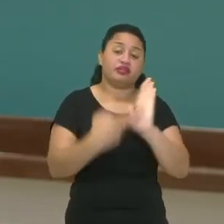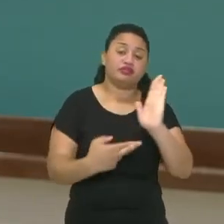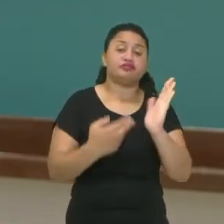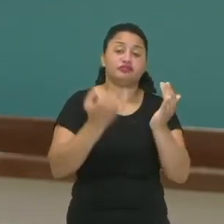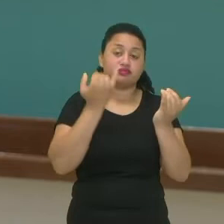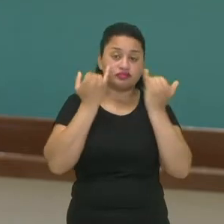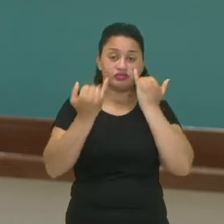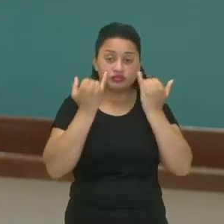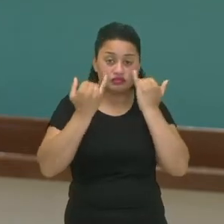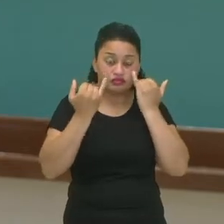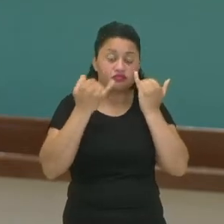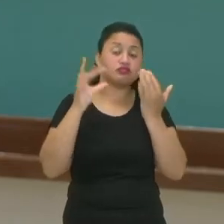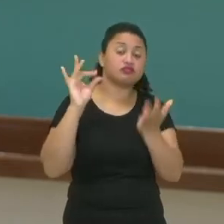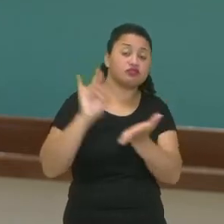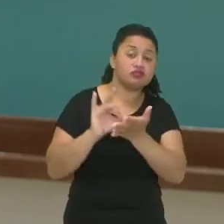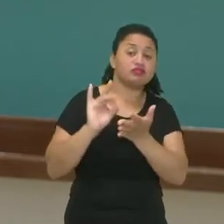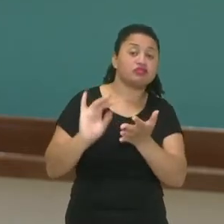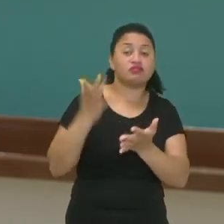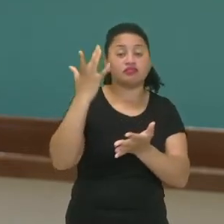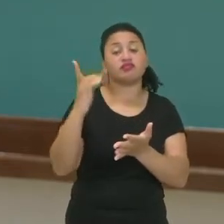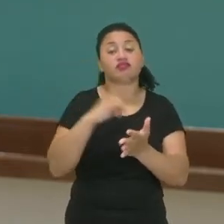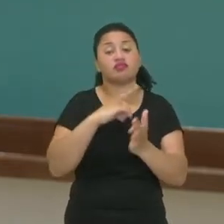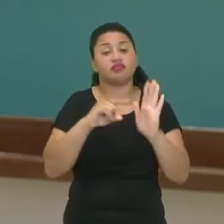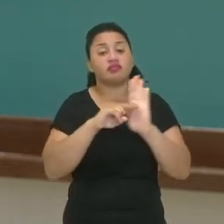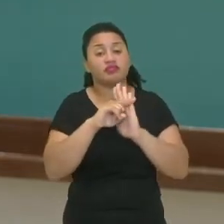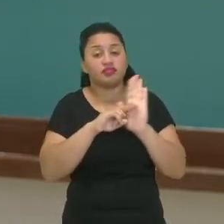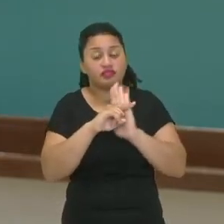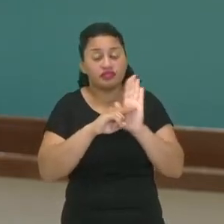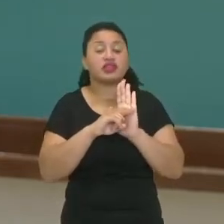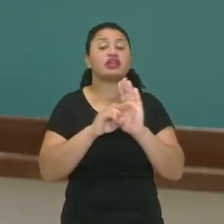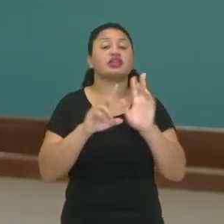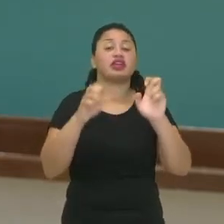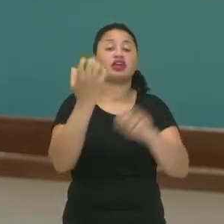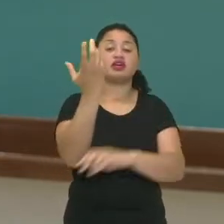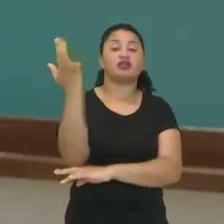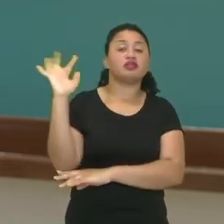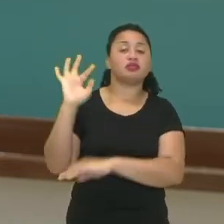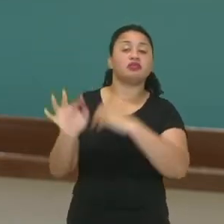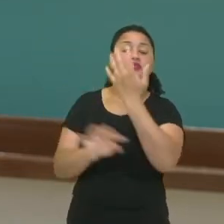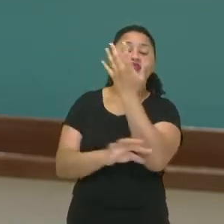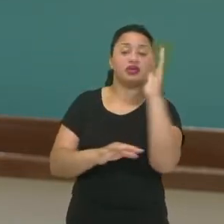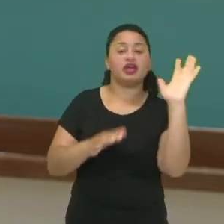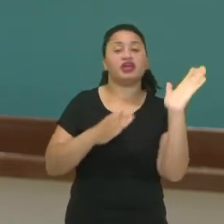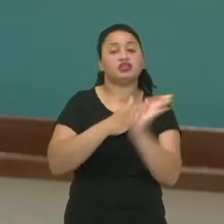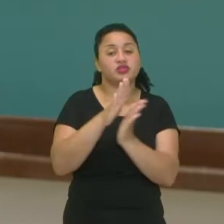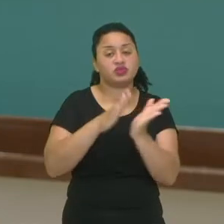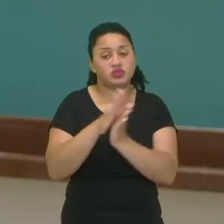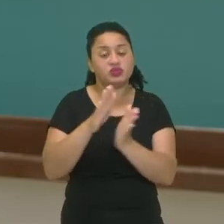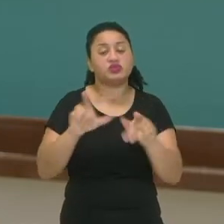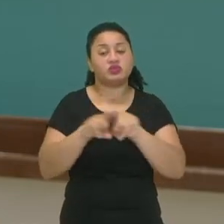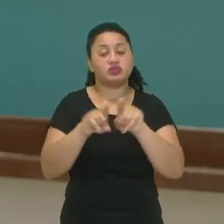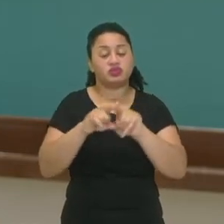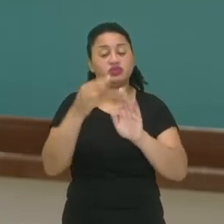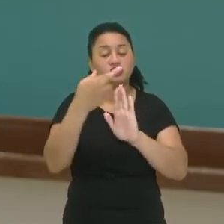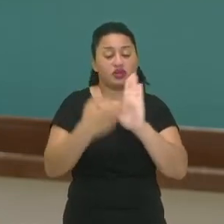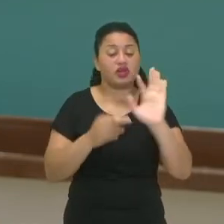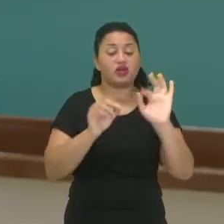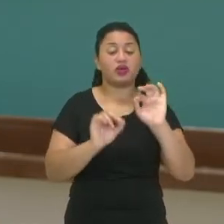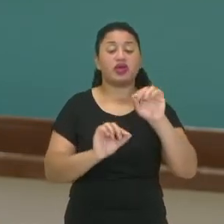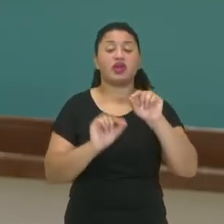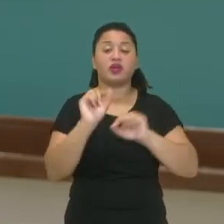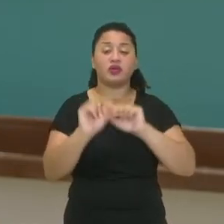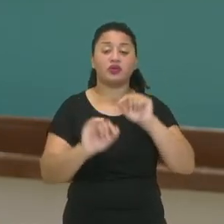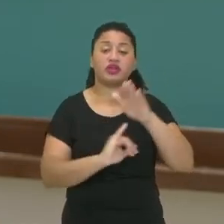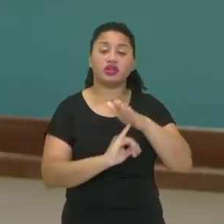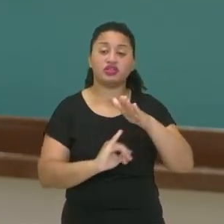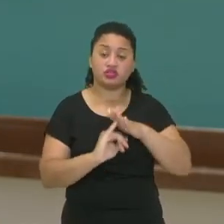os dados concretos, Então, dados sobre o meio ambiente, sobre o consumo e relatórios de organizações que